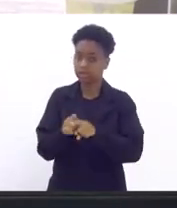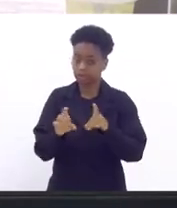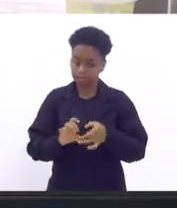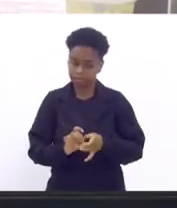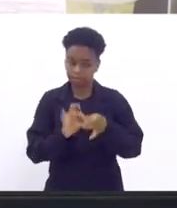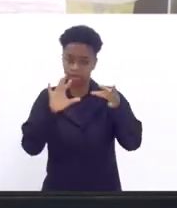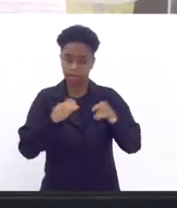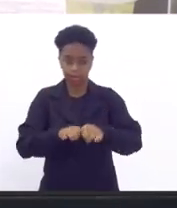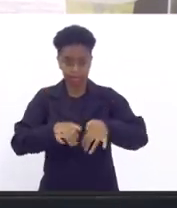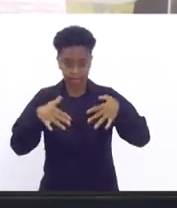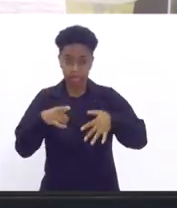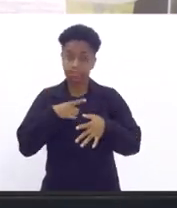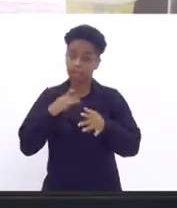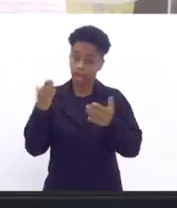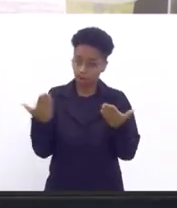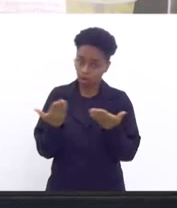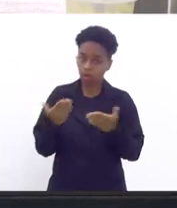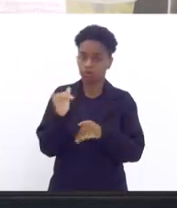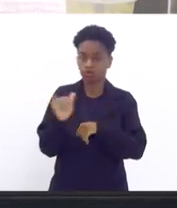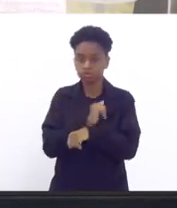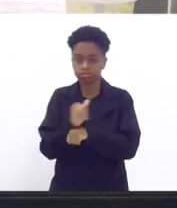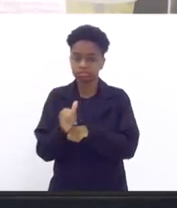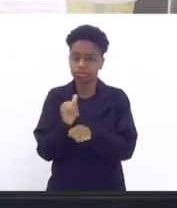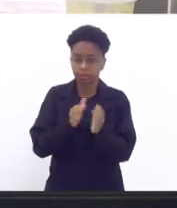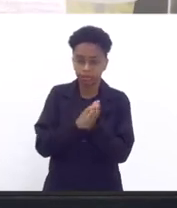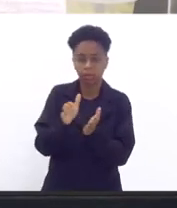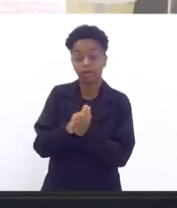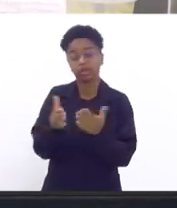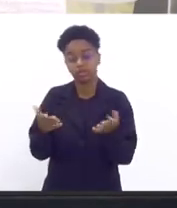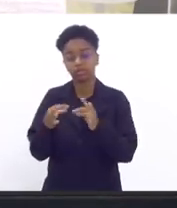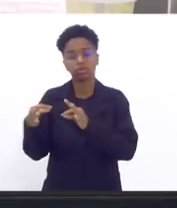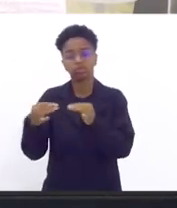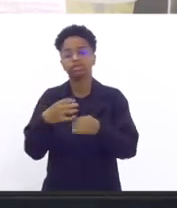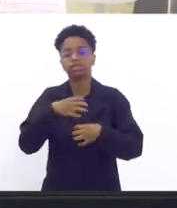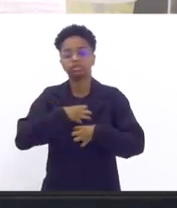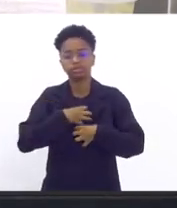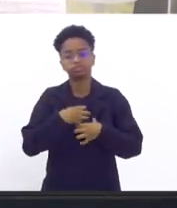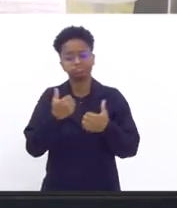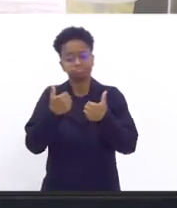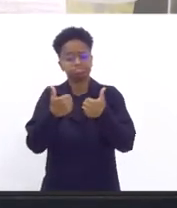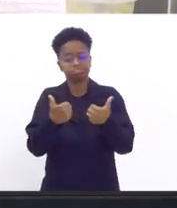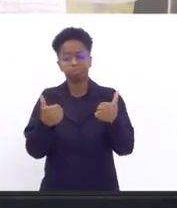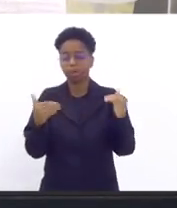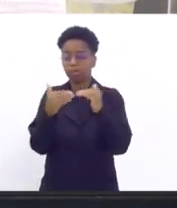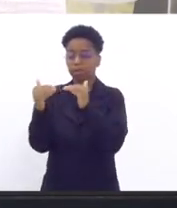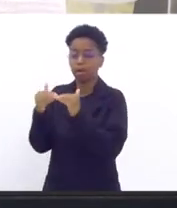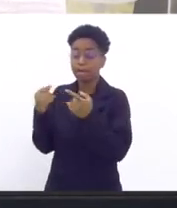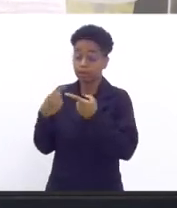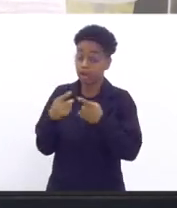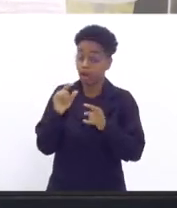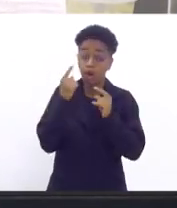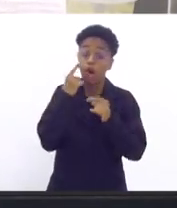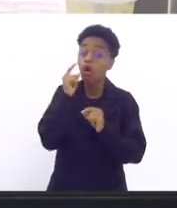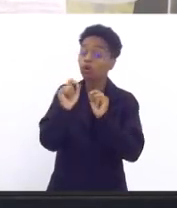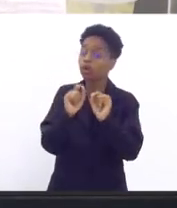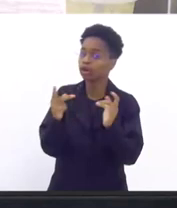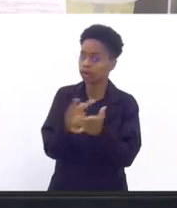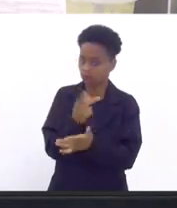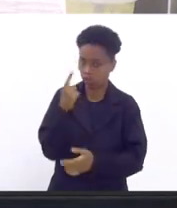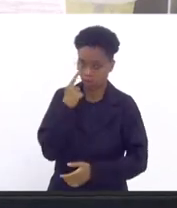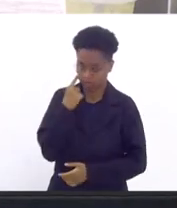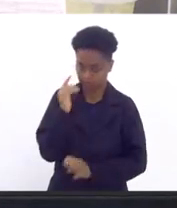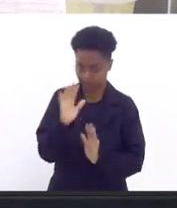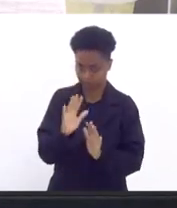publicação vamos a ela E aí todo mundo se sentir ignorante contemplar não fica um porque olha o que que acontece